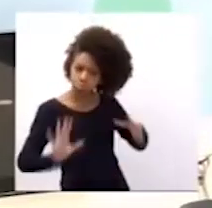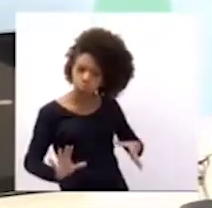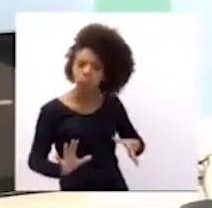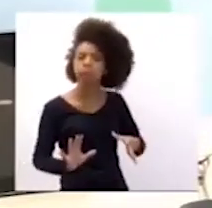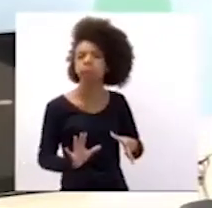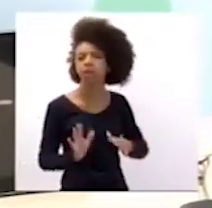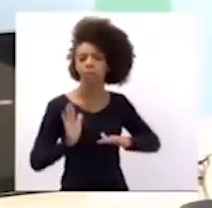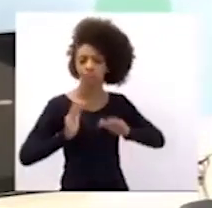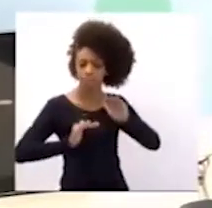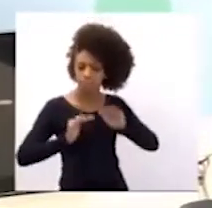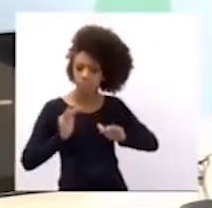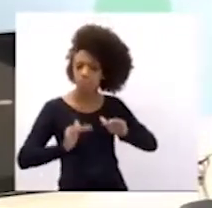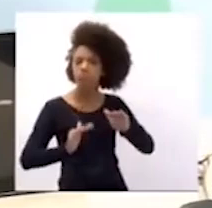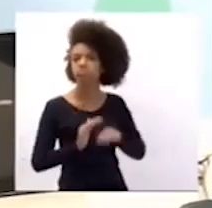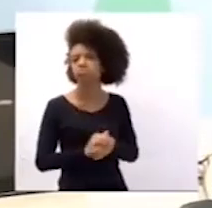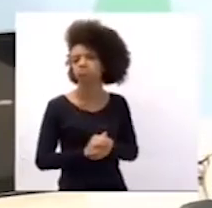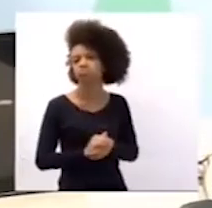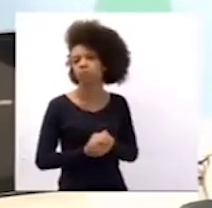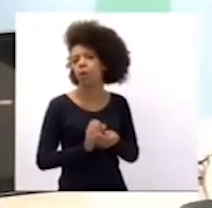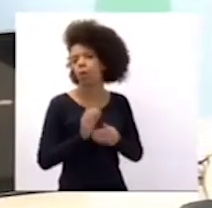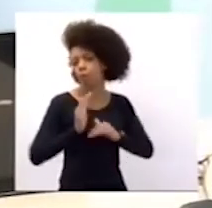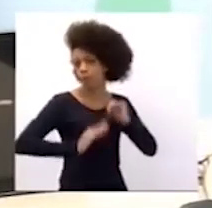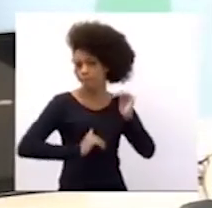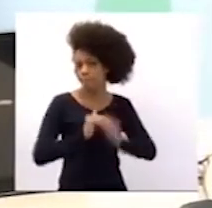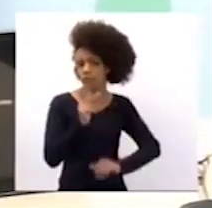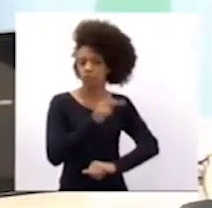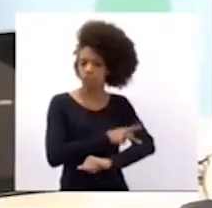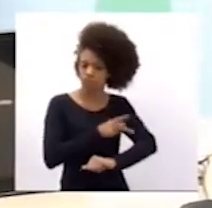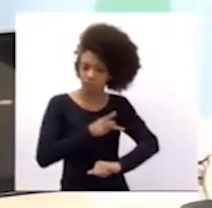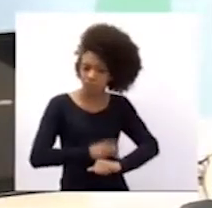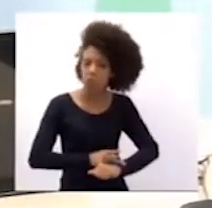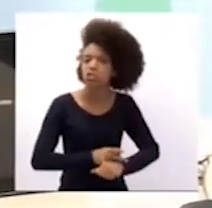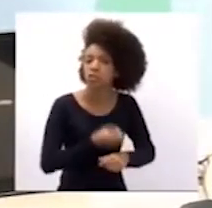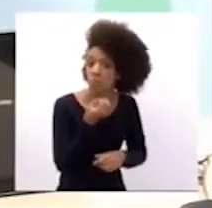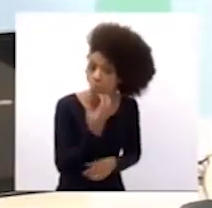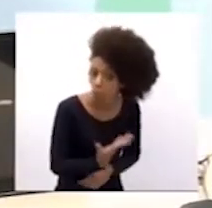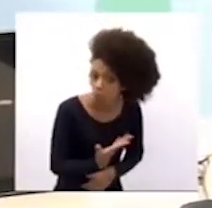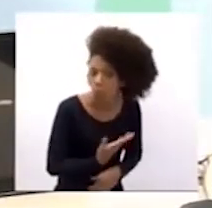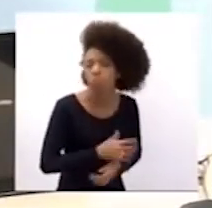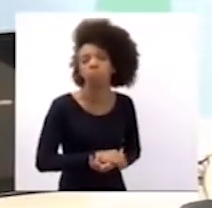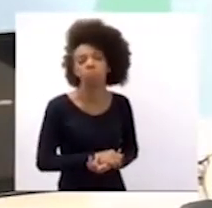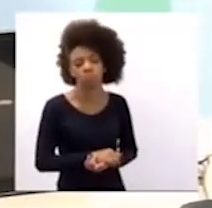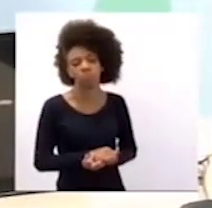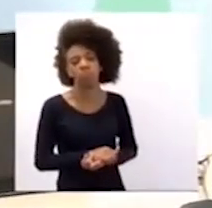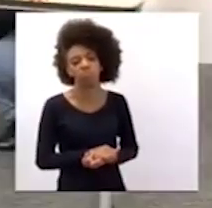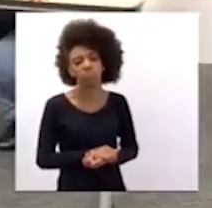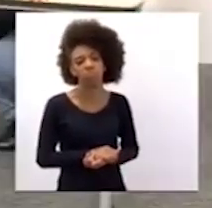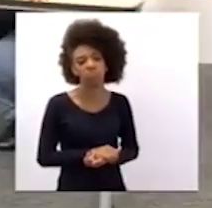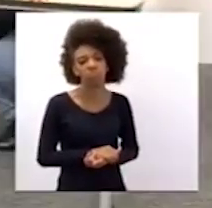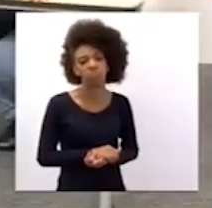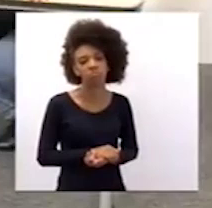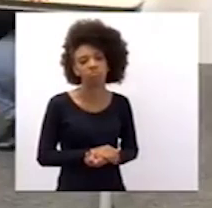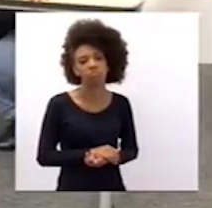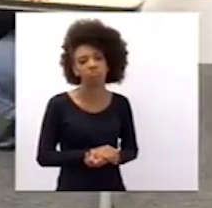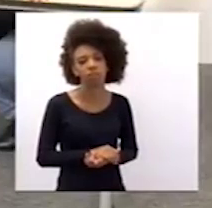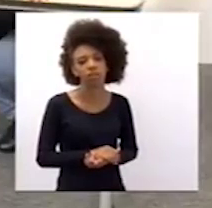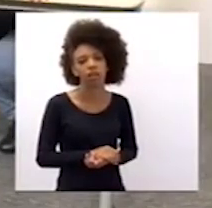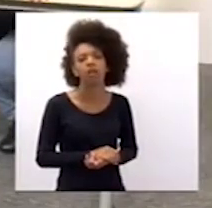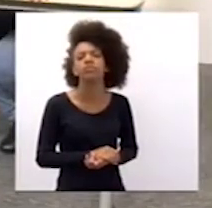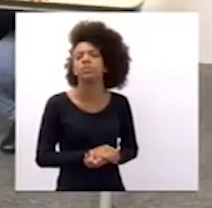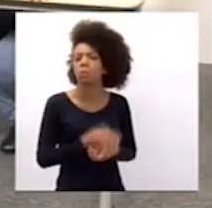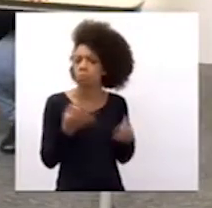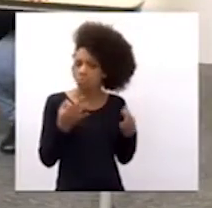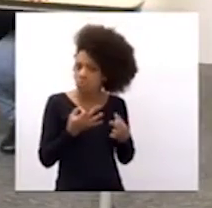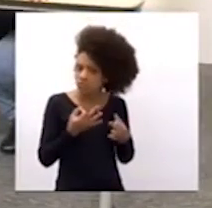exercício, para uma prática pedagógica satisfatória, né? Então, foram ótimas